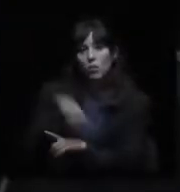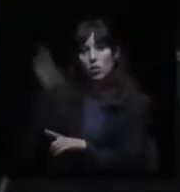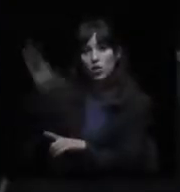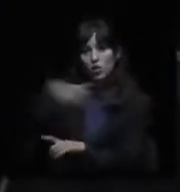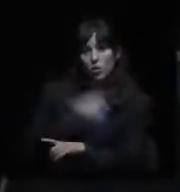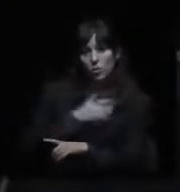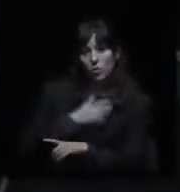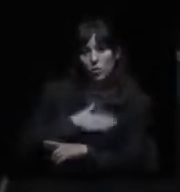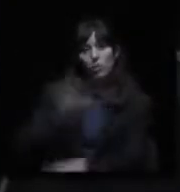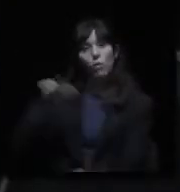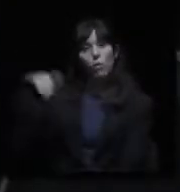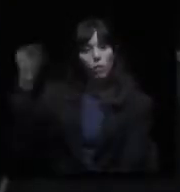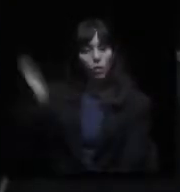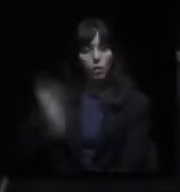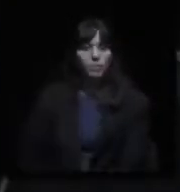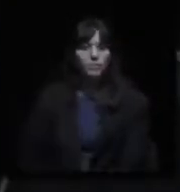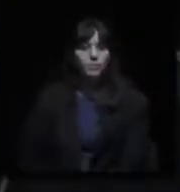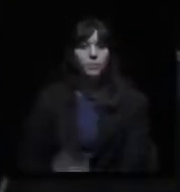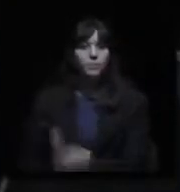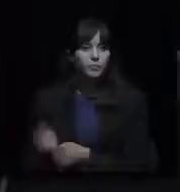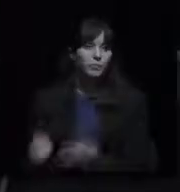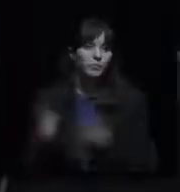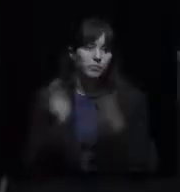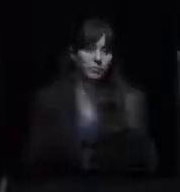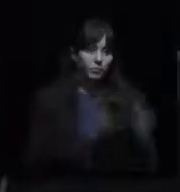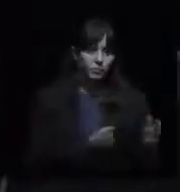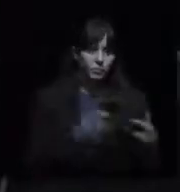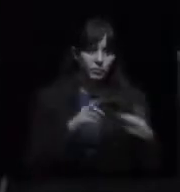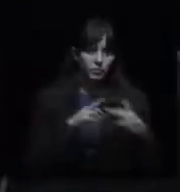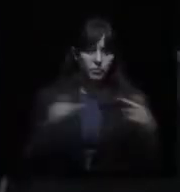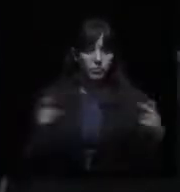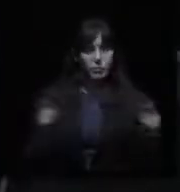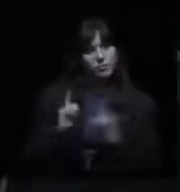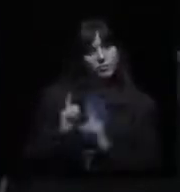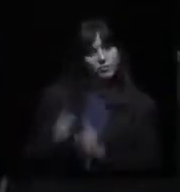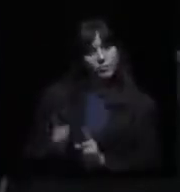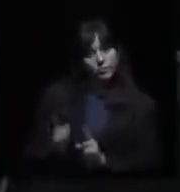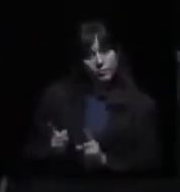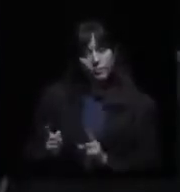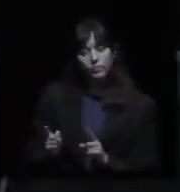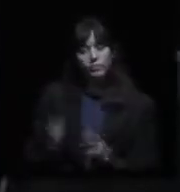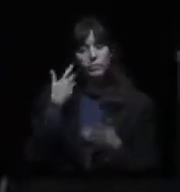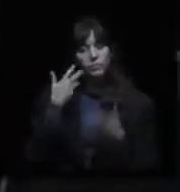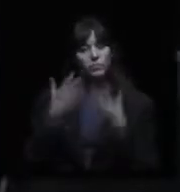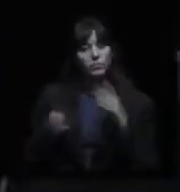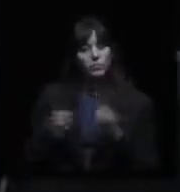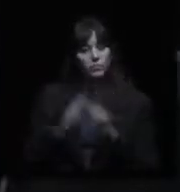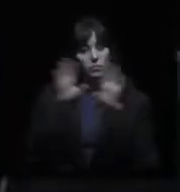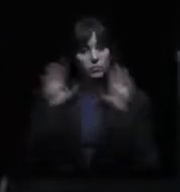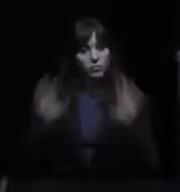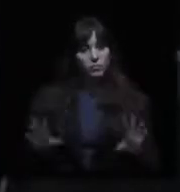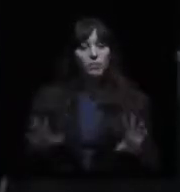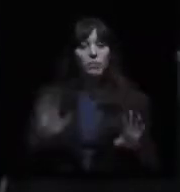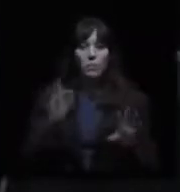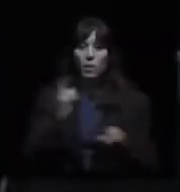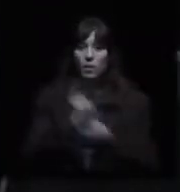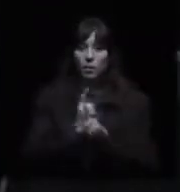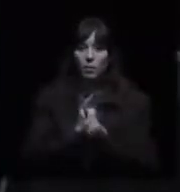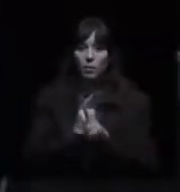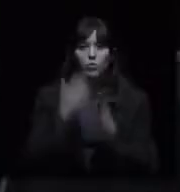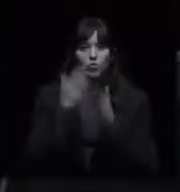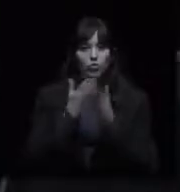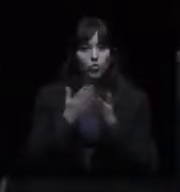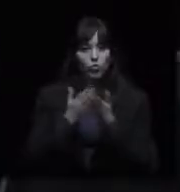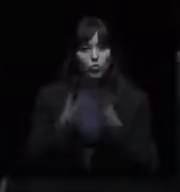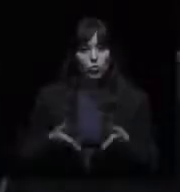empresa externa. Por outro lado, a Câmara advoga a transparência, ao mesmo tempo que continua a não disponibilizar os estudos sobre